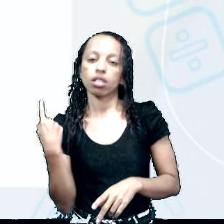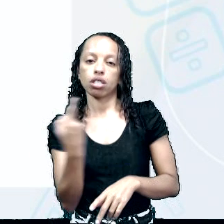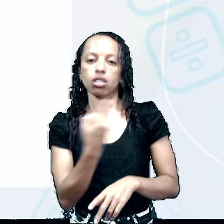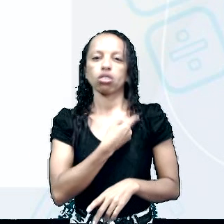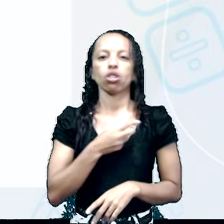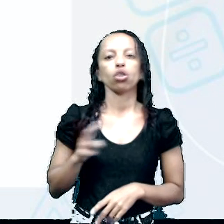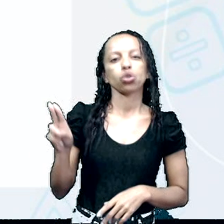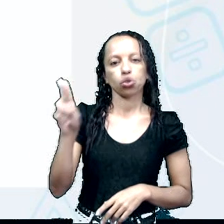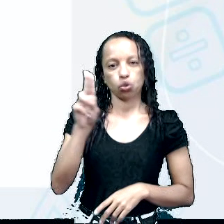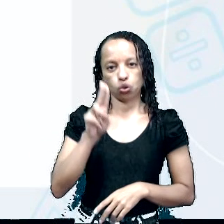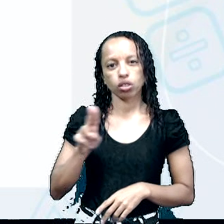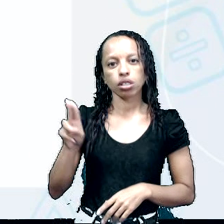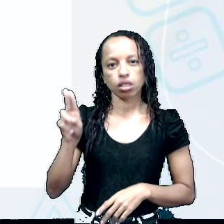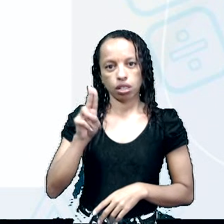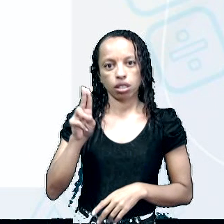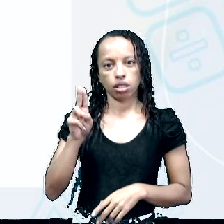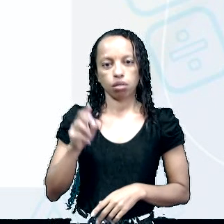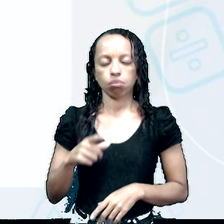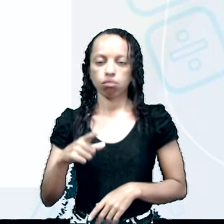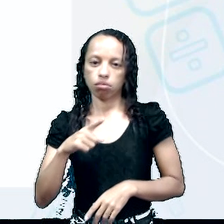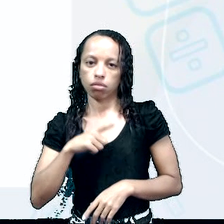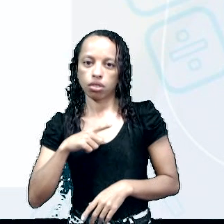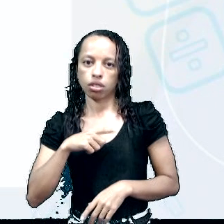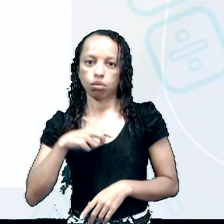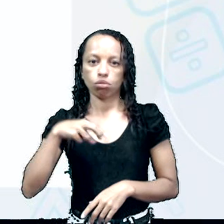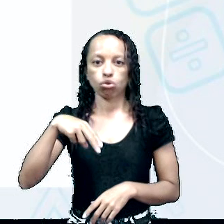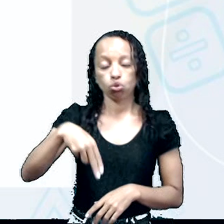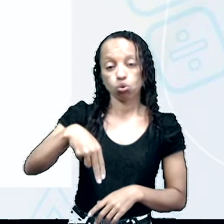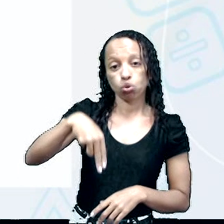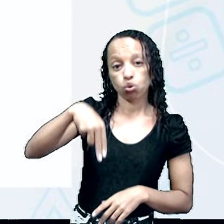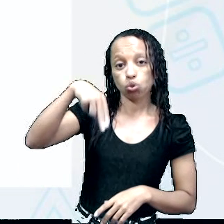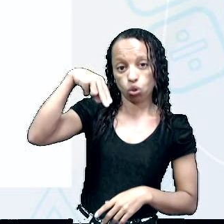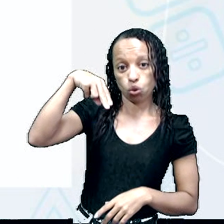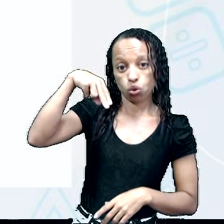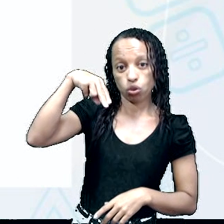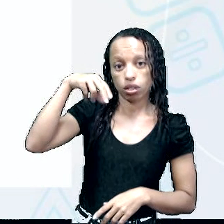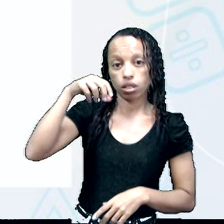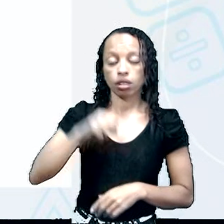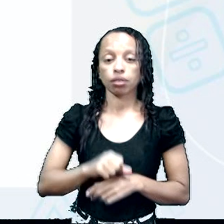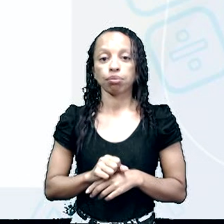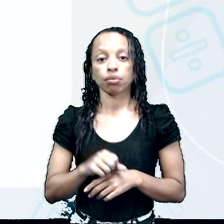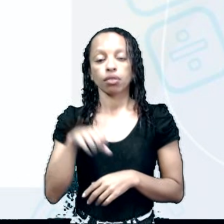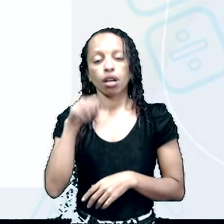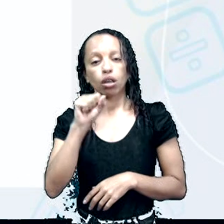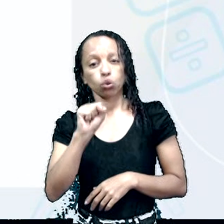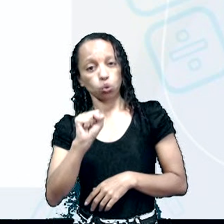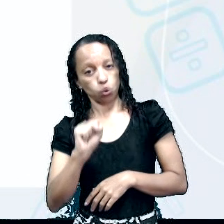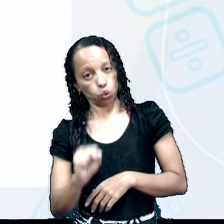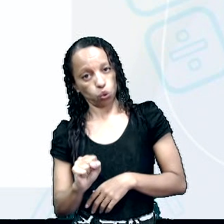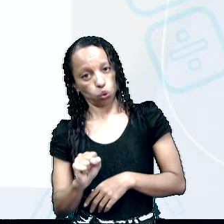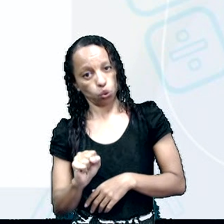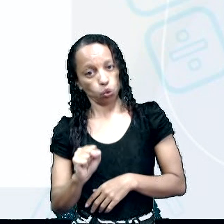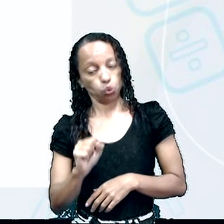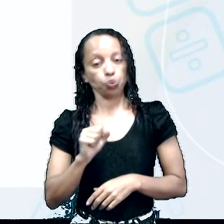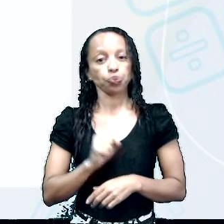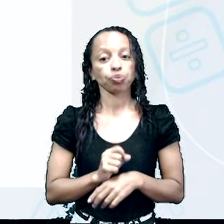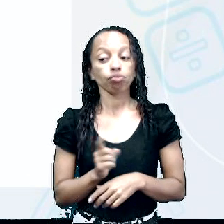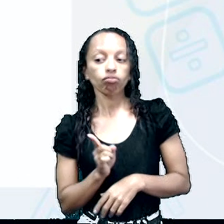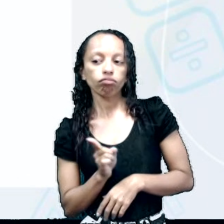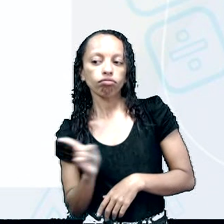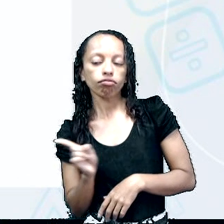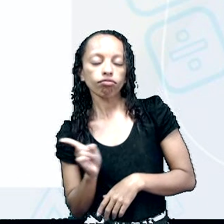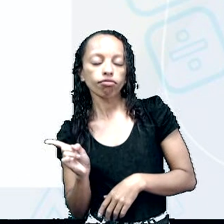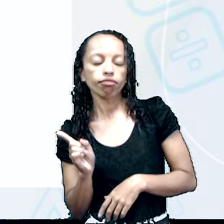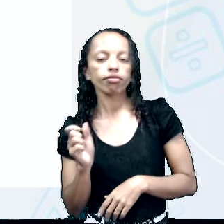o norte também chamado de boreal o sul chamado the austral durado do lado direito